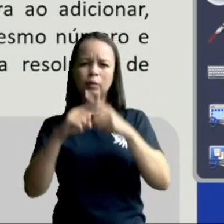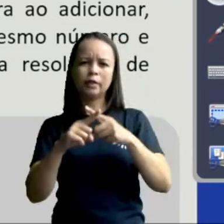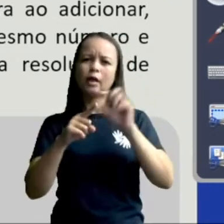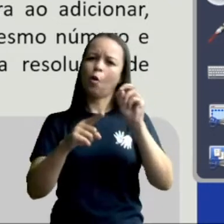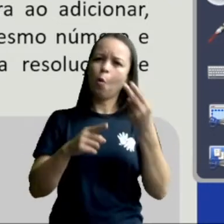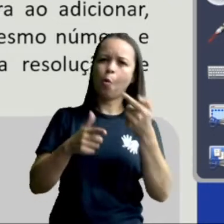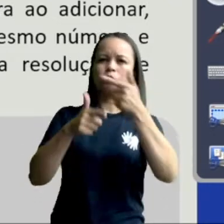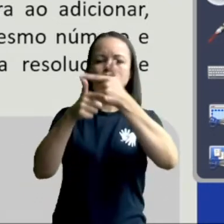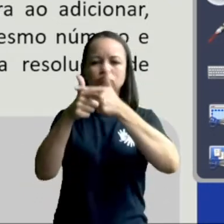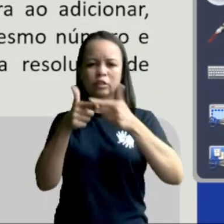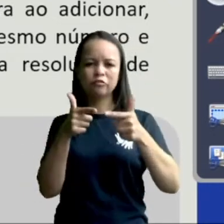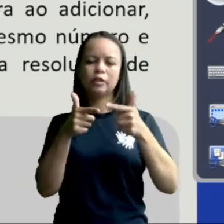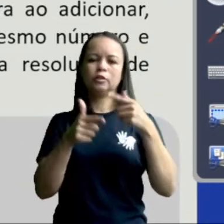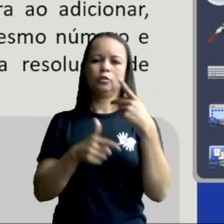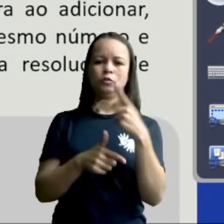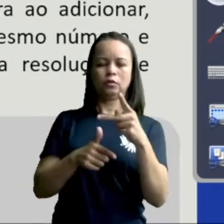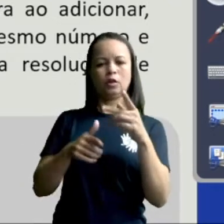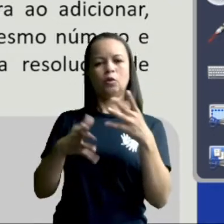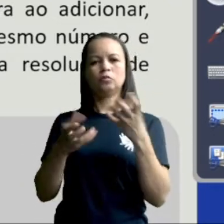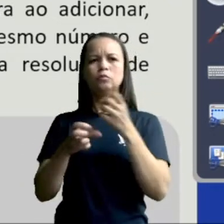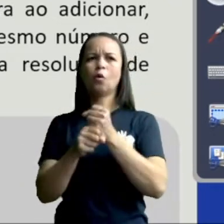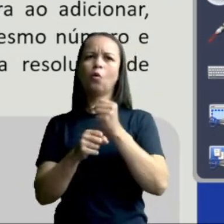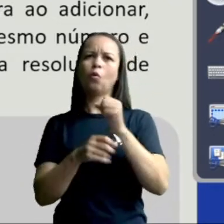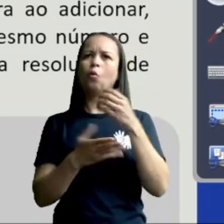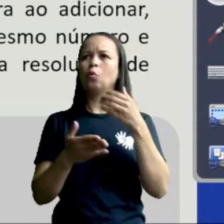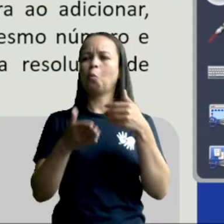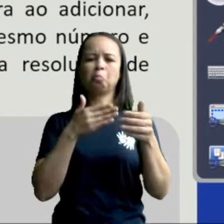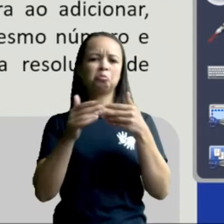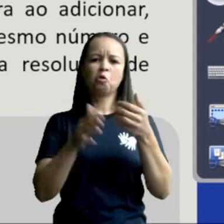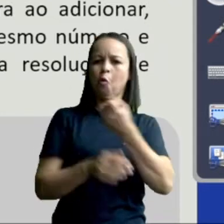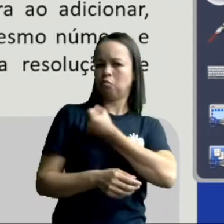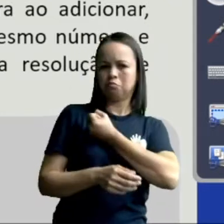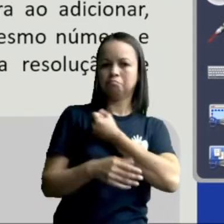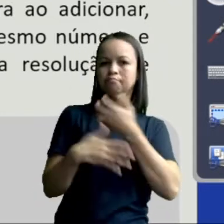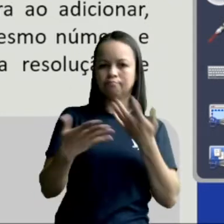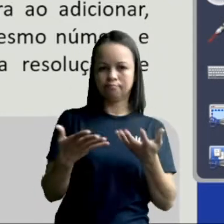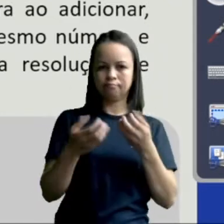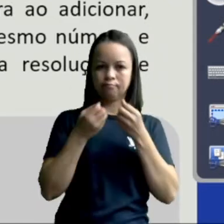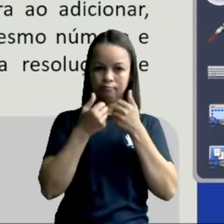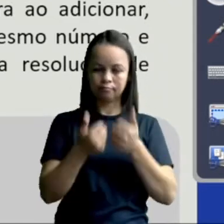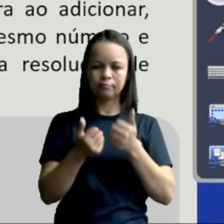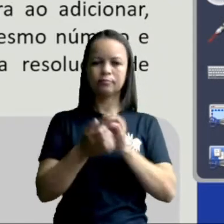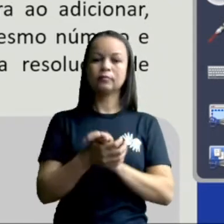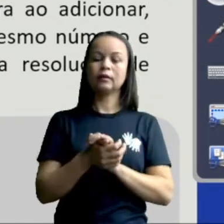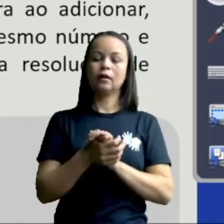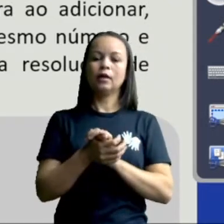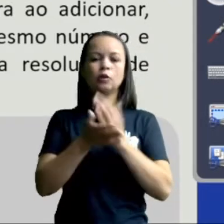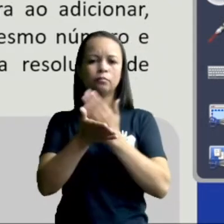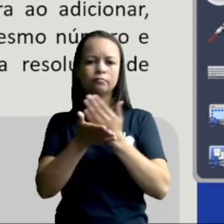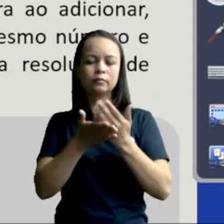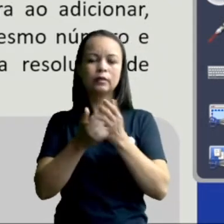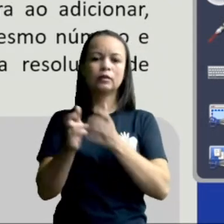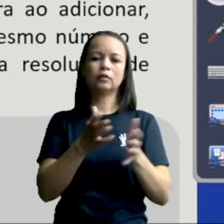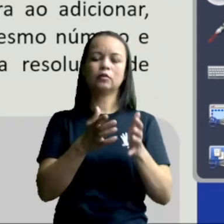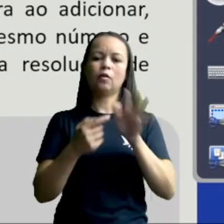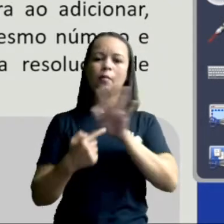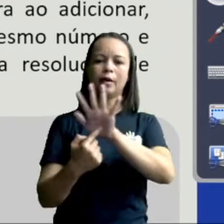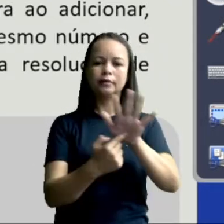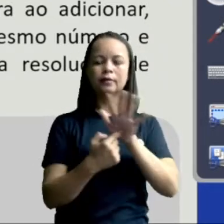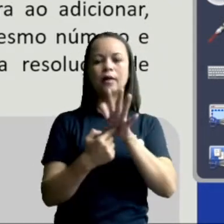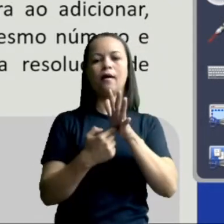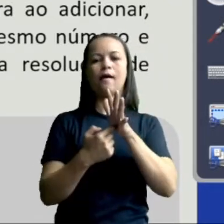seus membros por um número qualquer, tá bom? Então, para isso, a gente vai apresentar a